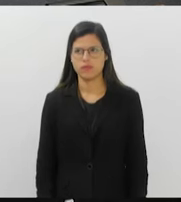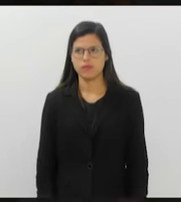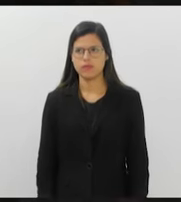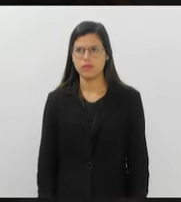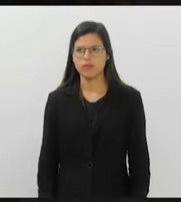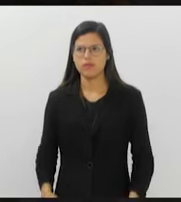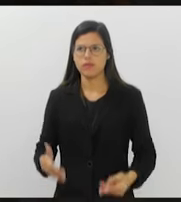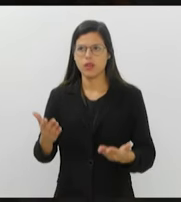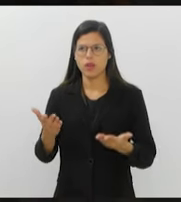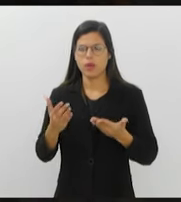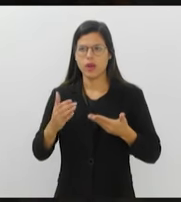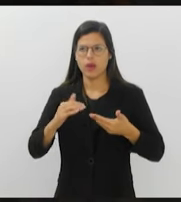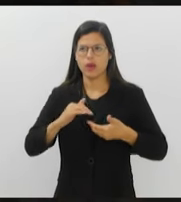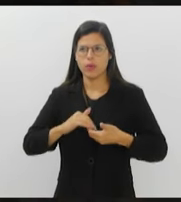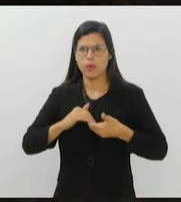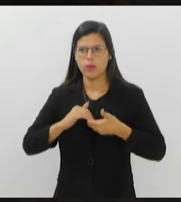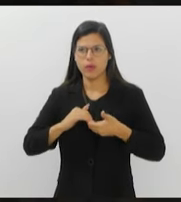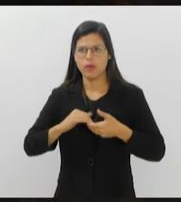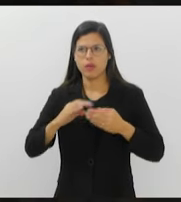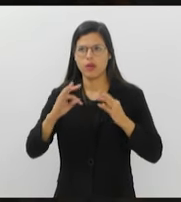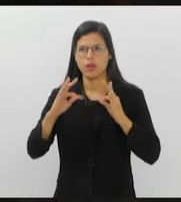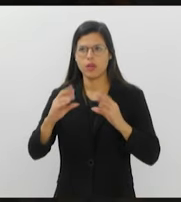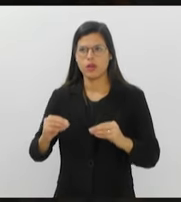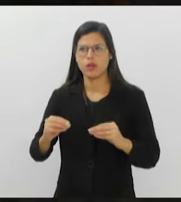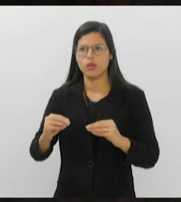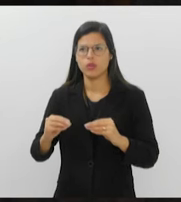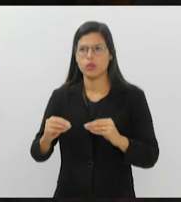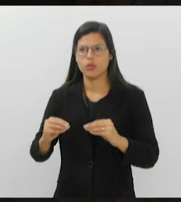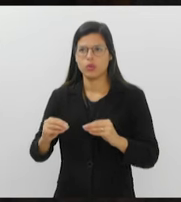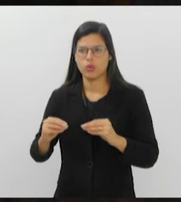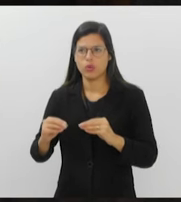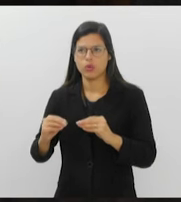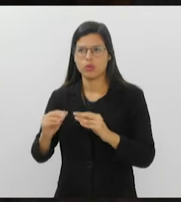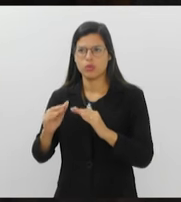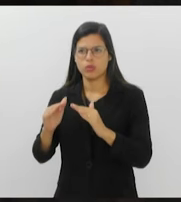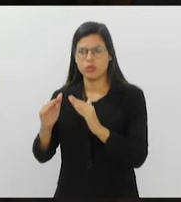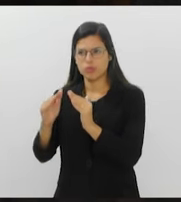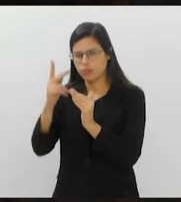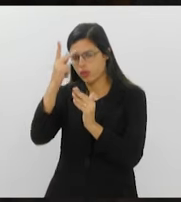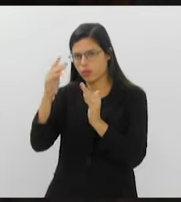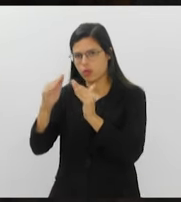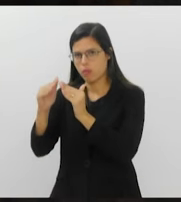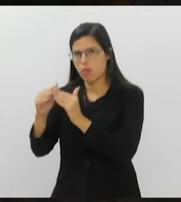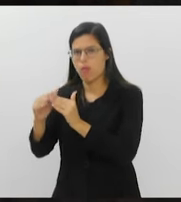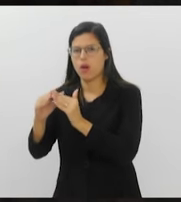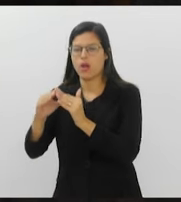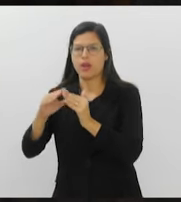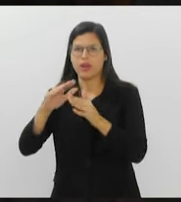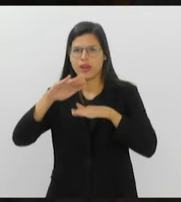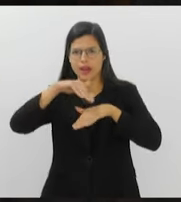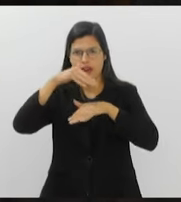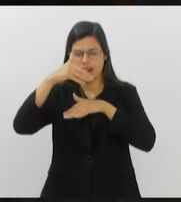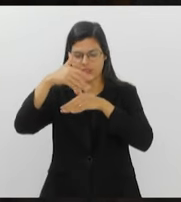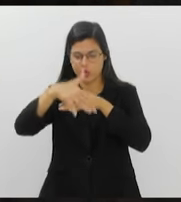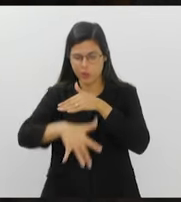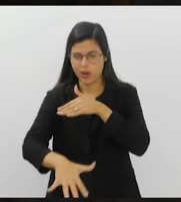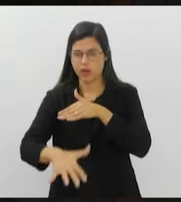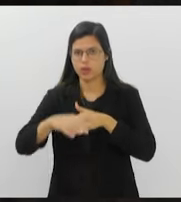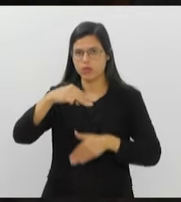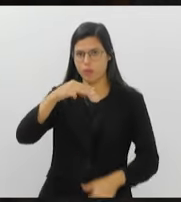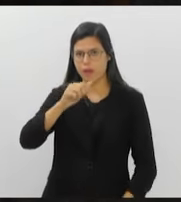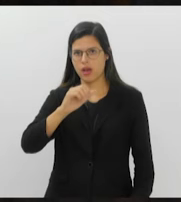Eu quero aqui cumprimentar todos os moradores de Cachoeiro de Macacu, inclusive meu amigo Guilherme, que está